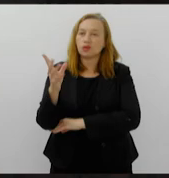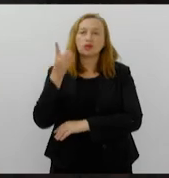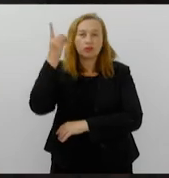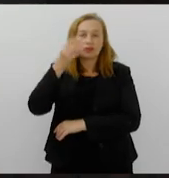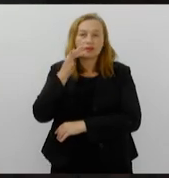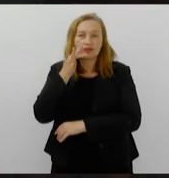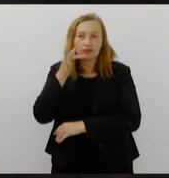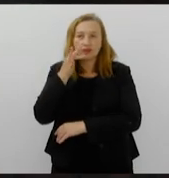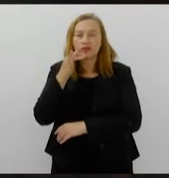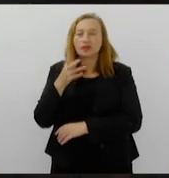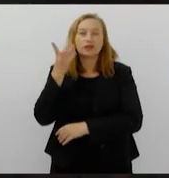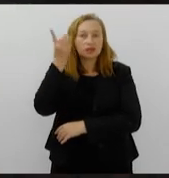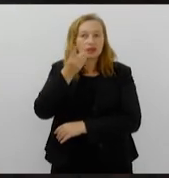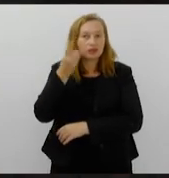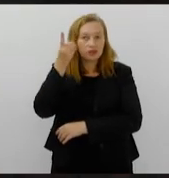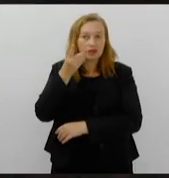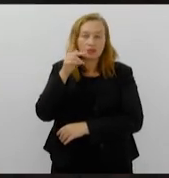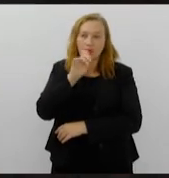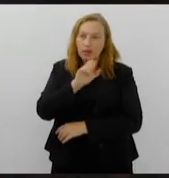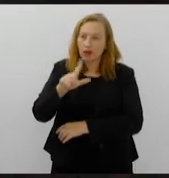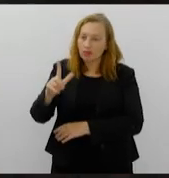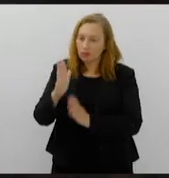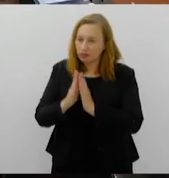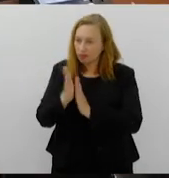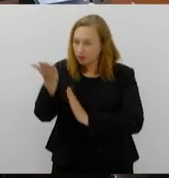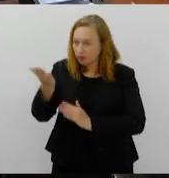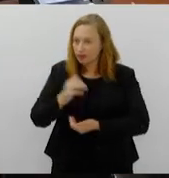Deputado Felipe Poubel, por favor.